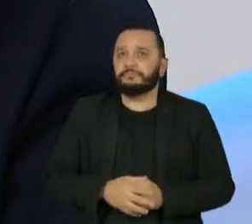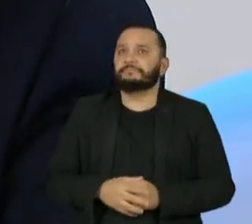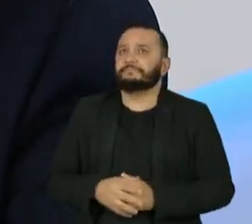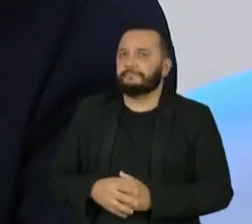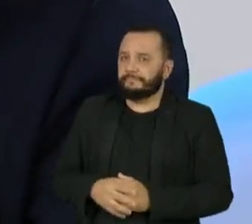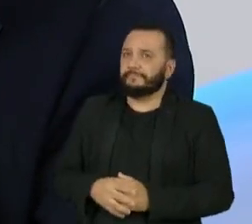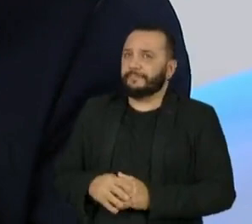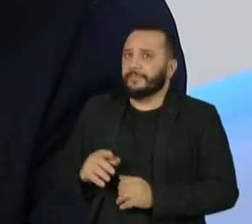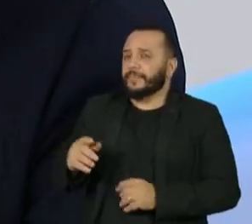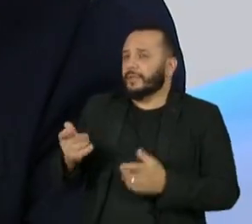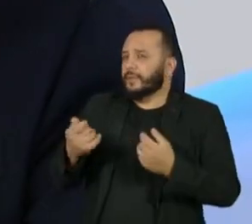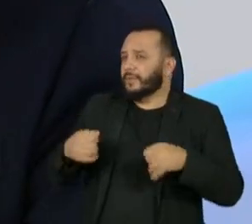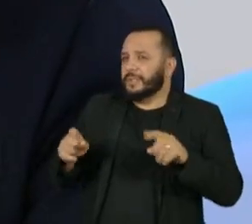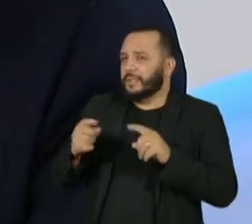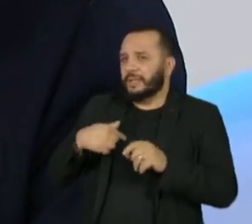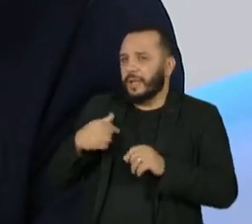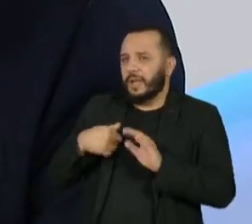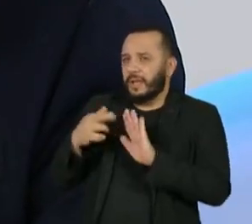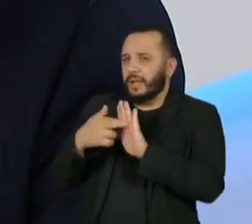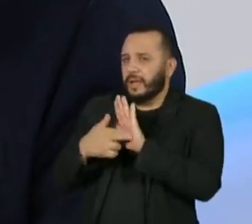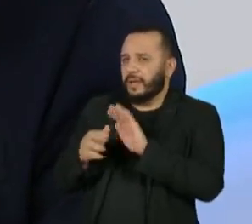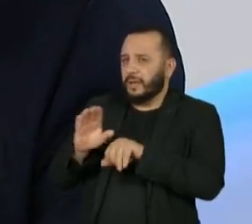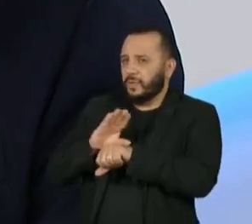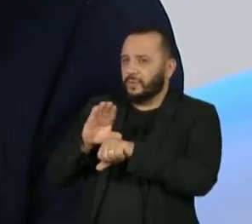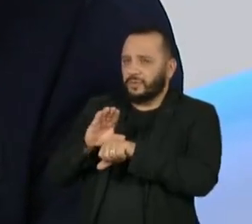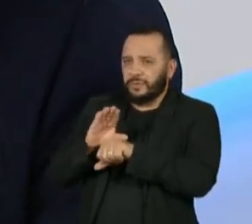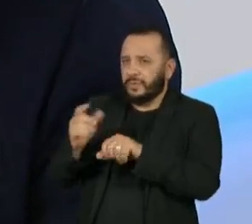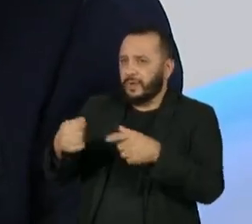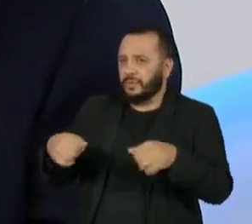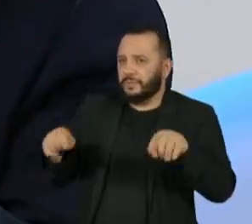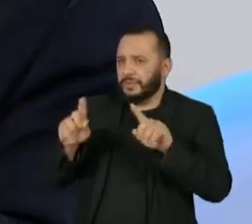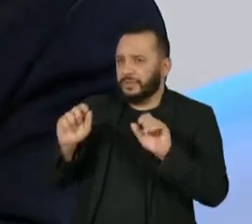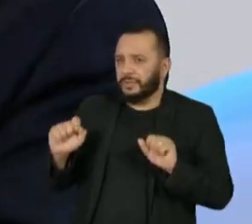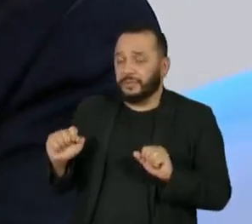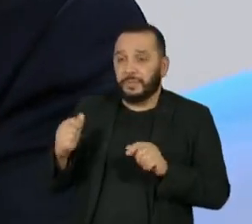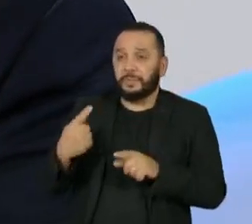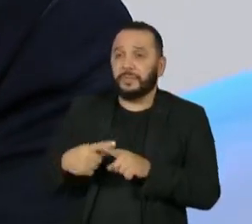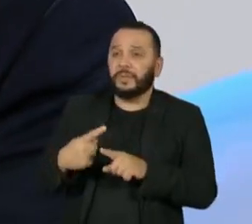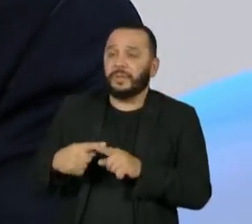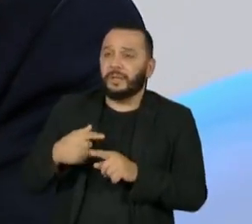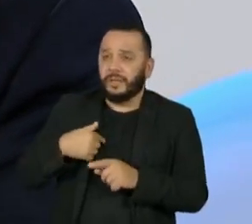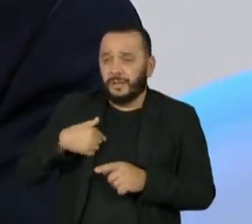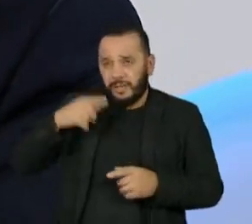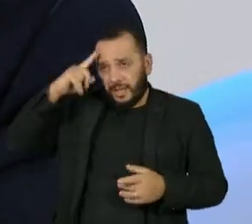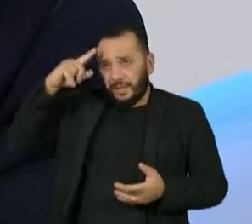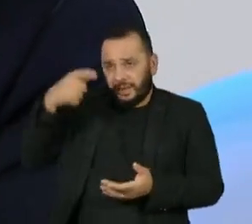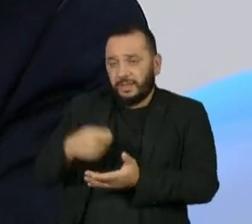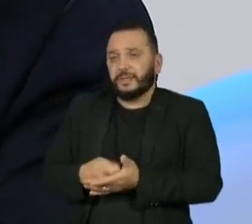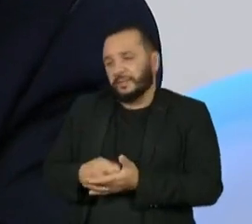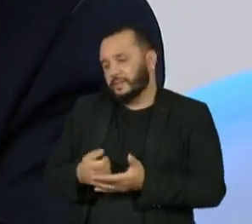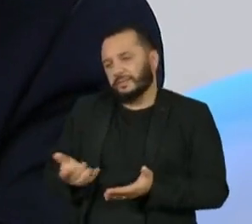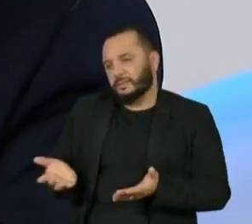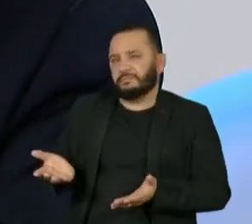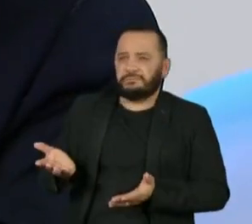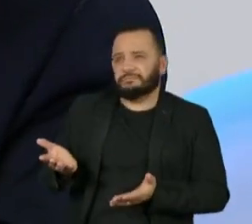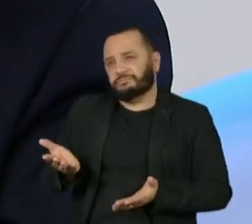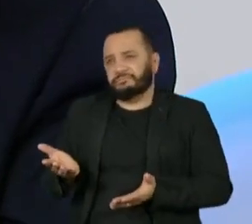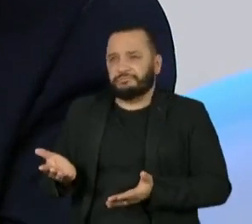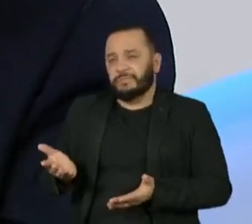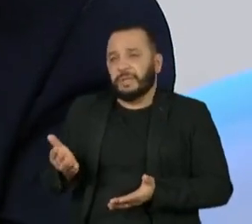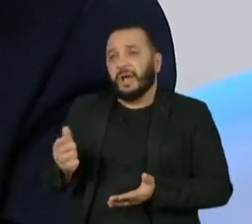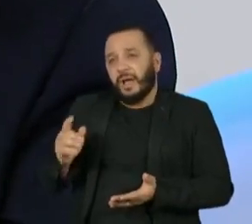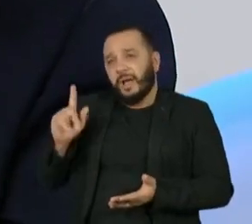necessariamente tem uma regra constitucional Tá certo porque a decisão é centralizada então